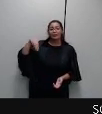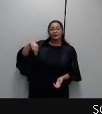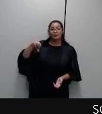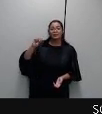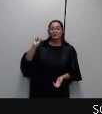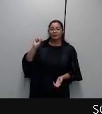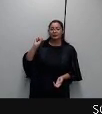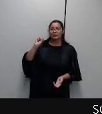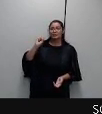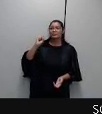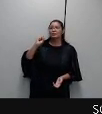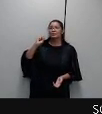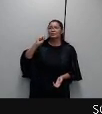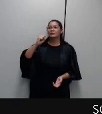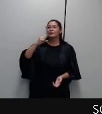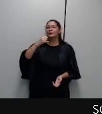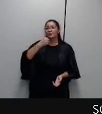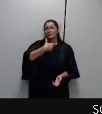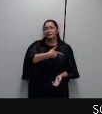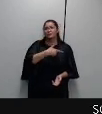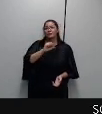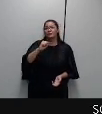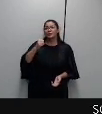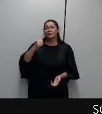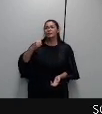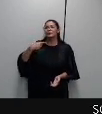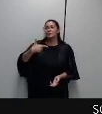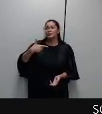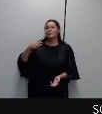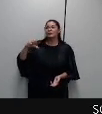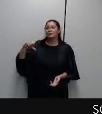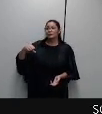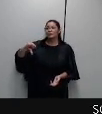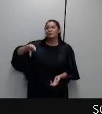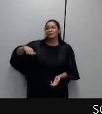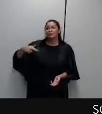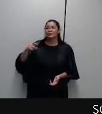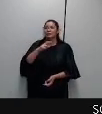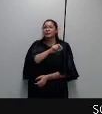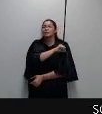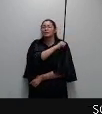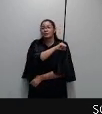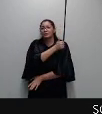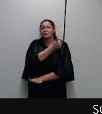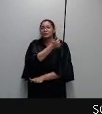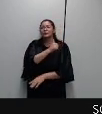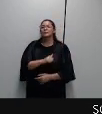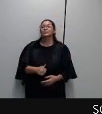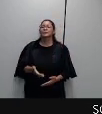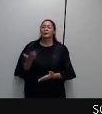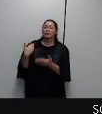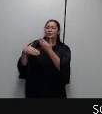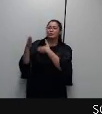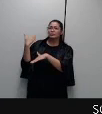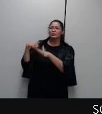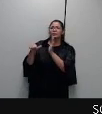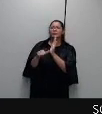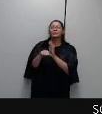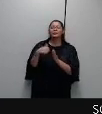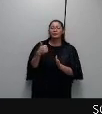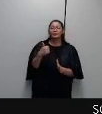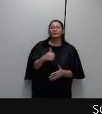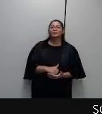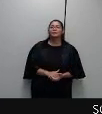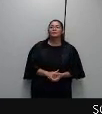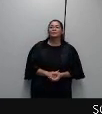do Rio de Janeiro seria o item um no caso são passada ele tá começando